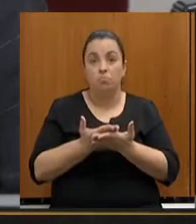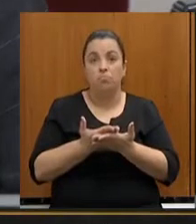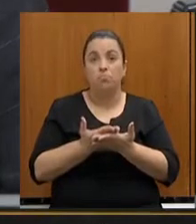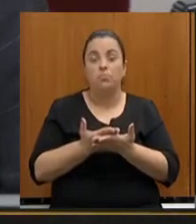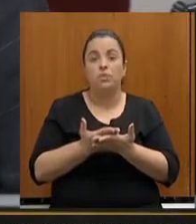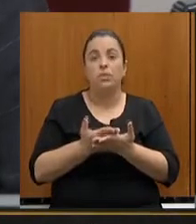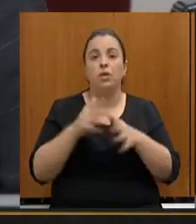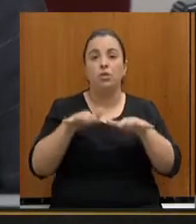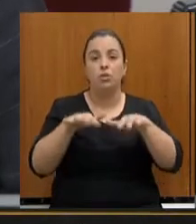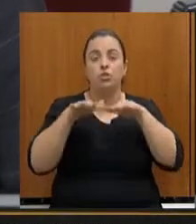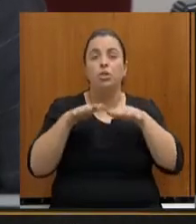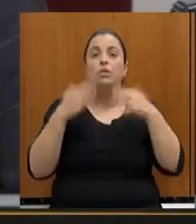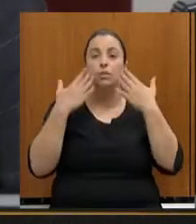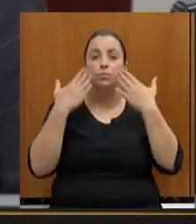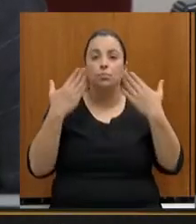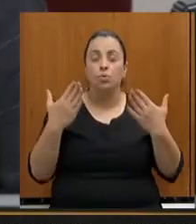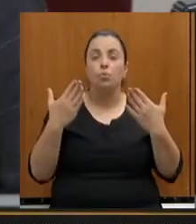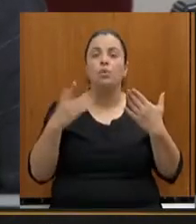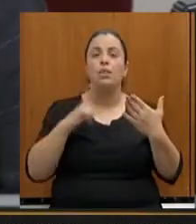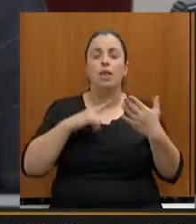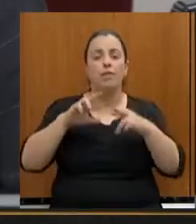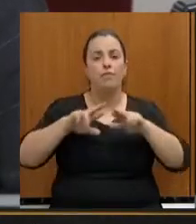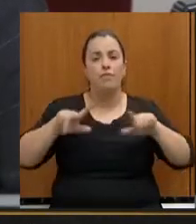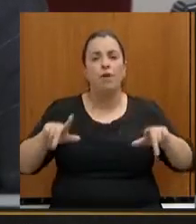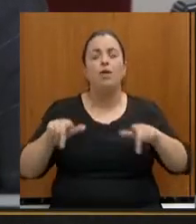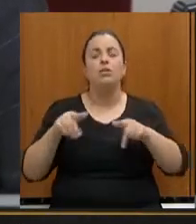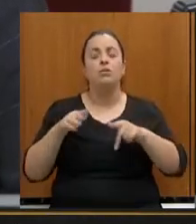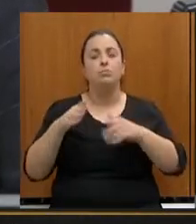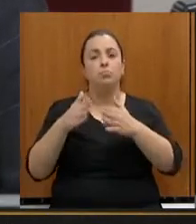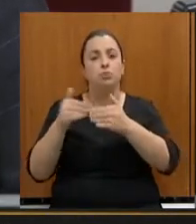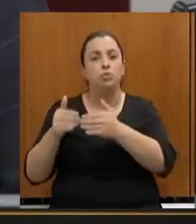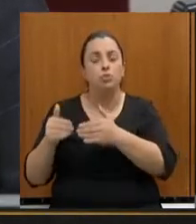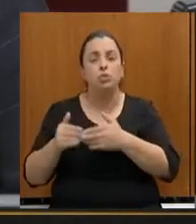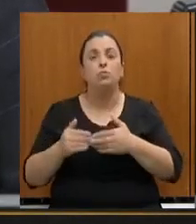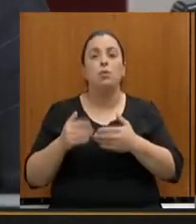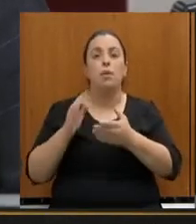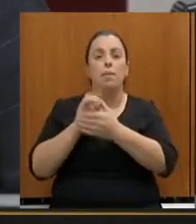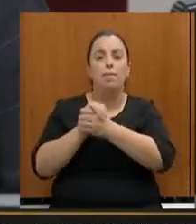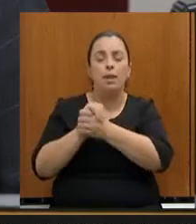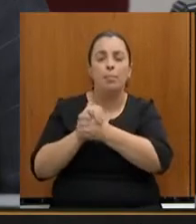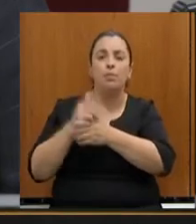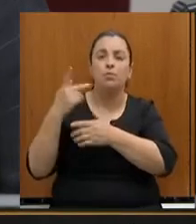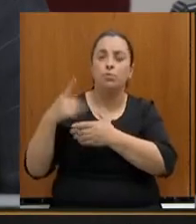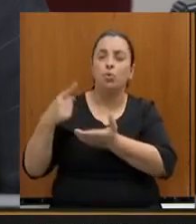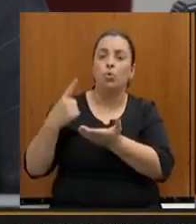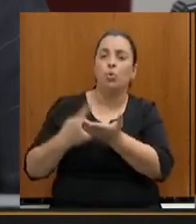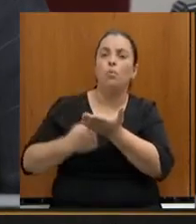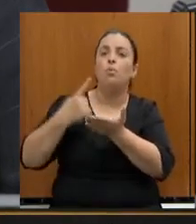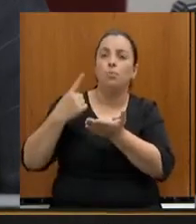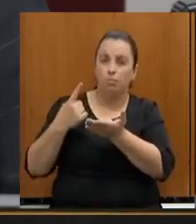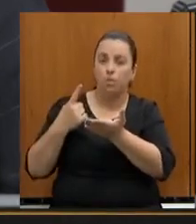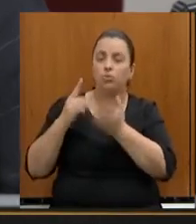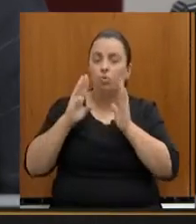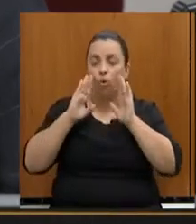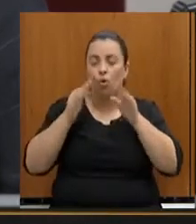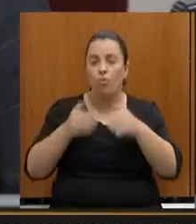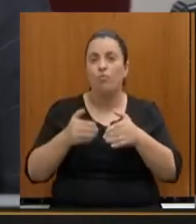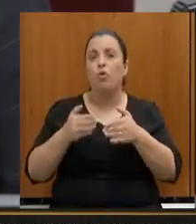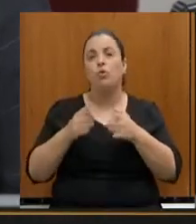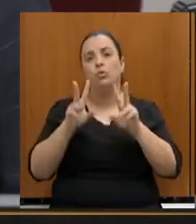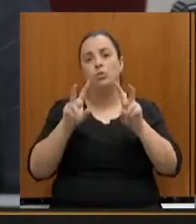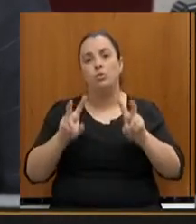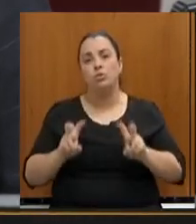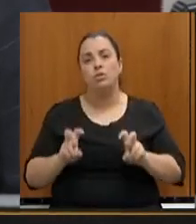audiências públicas solicitadas Parabéns pela pelo comprometimento de vossa excelência em relação aos pautas ambientais